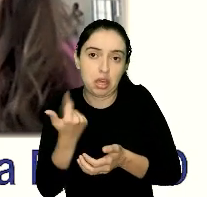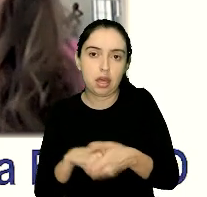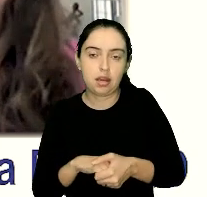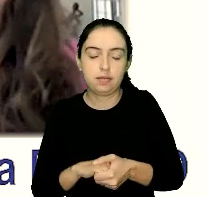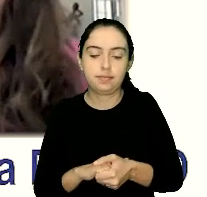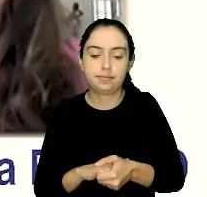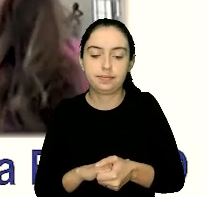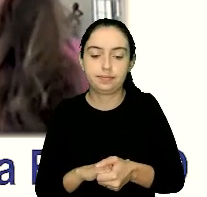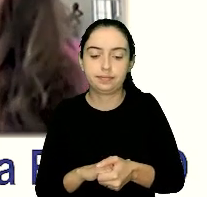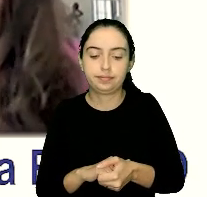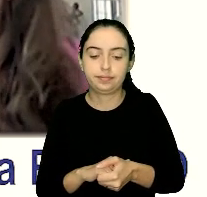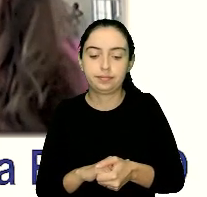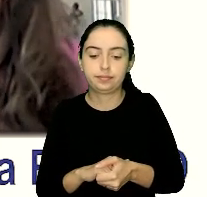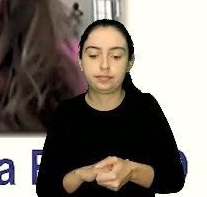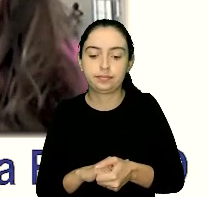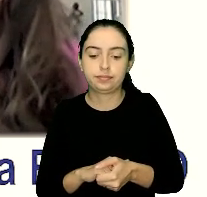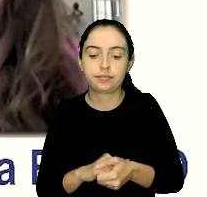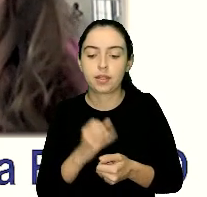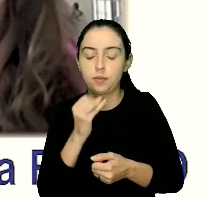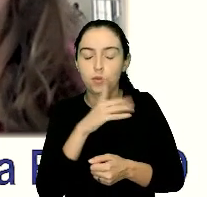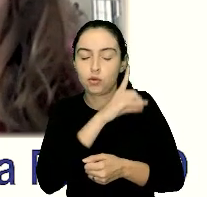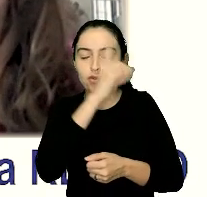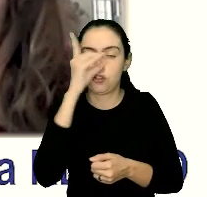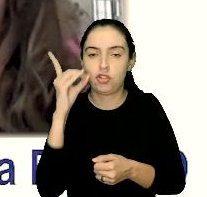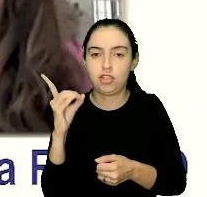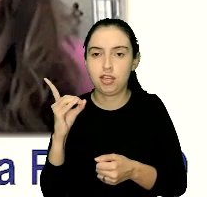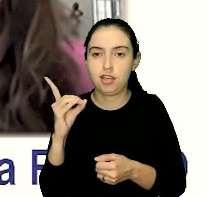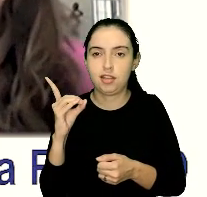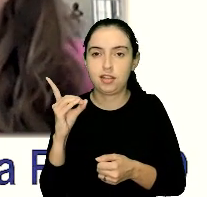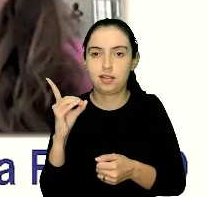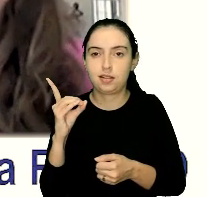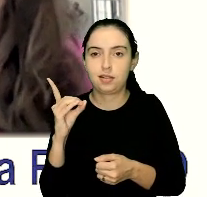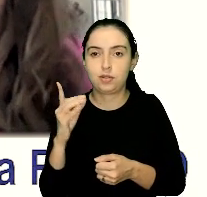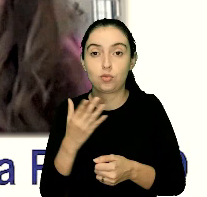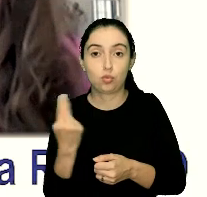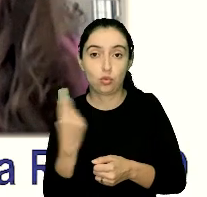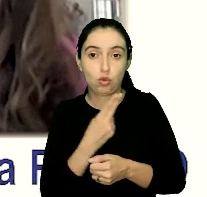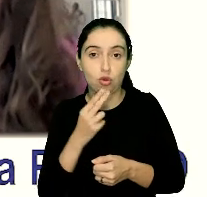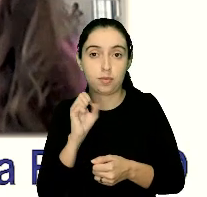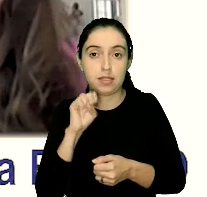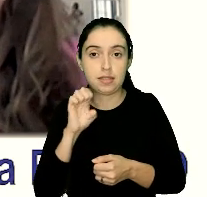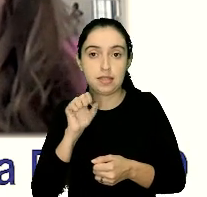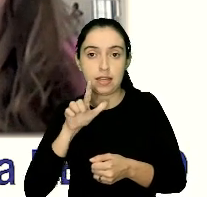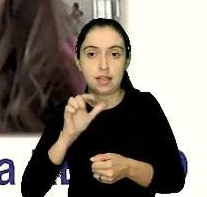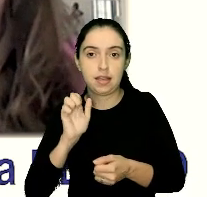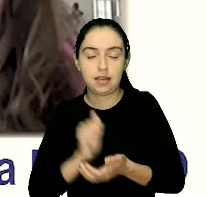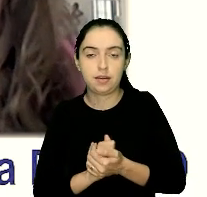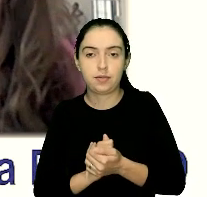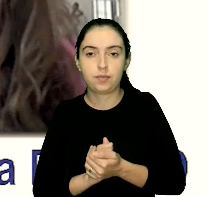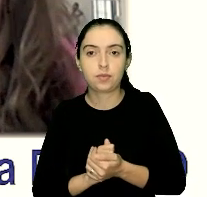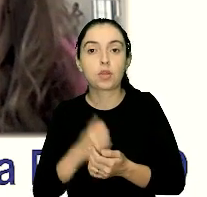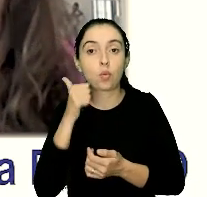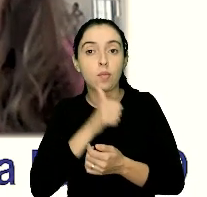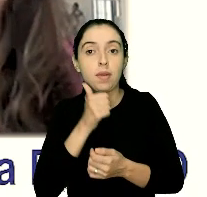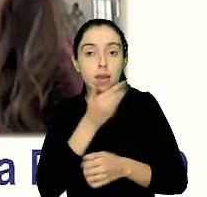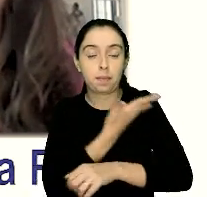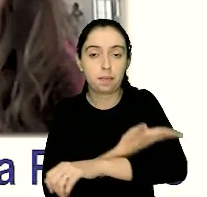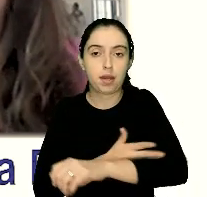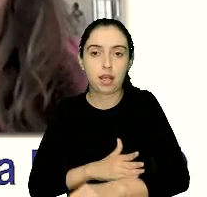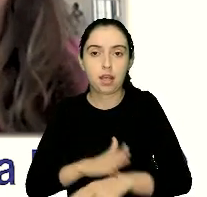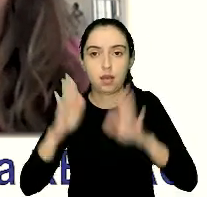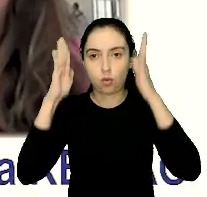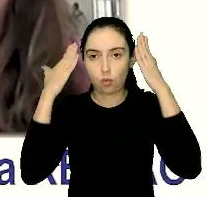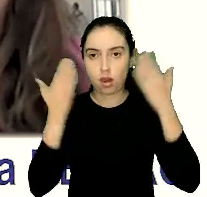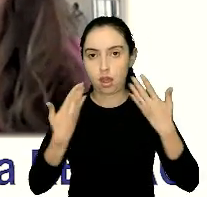Bom dia, sou a Célia, eu sou uma mulher branca de cabelos longos e claros na altura dos